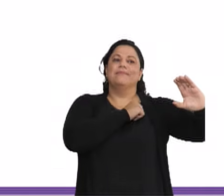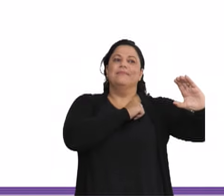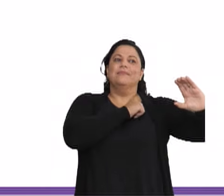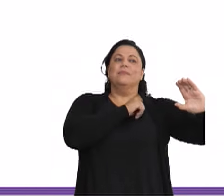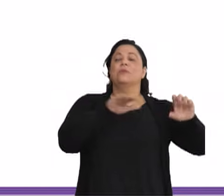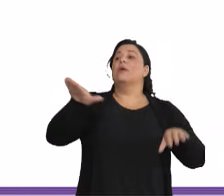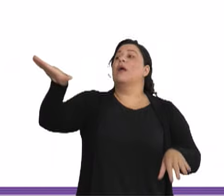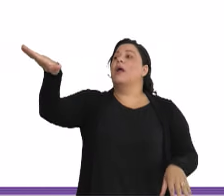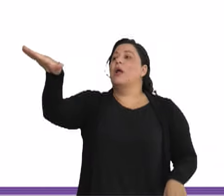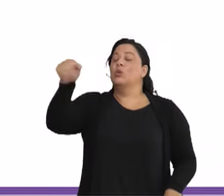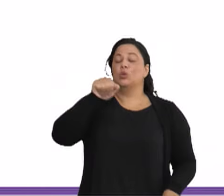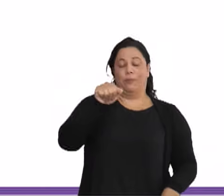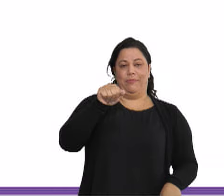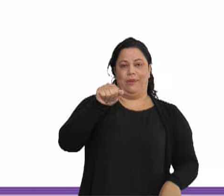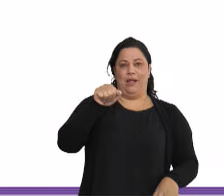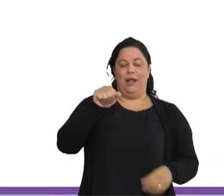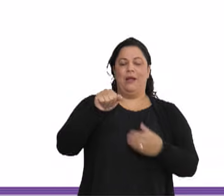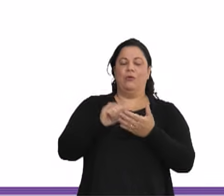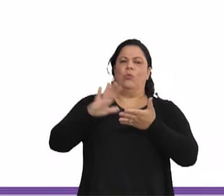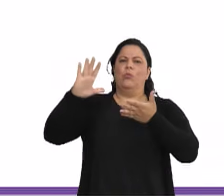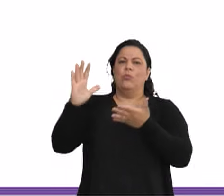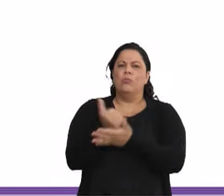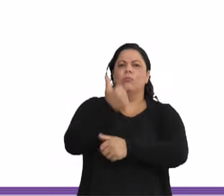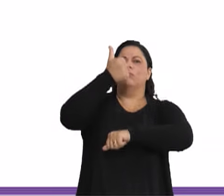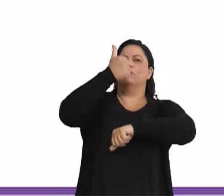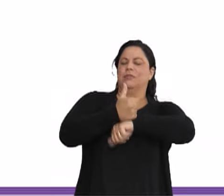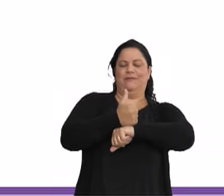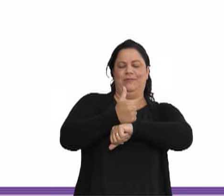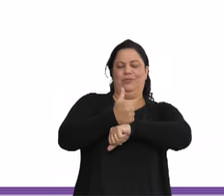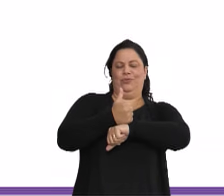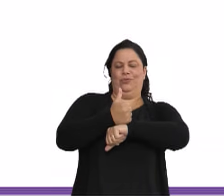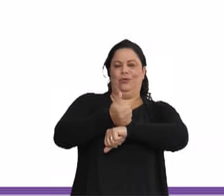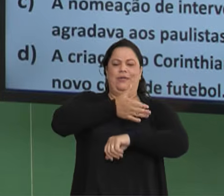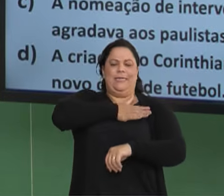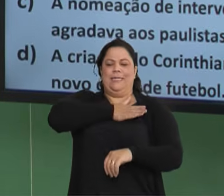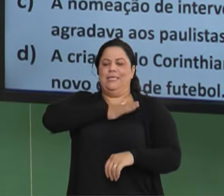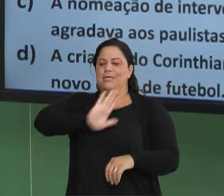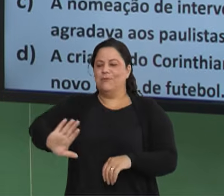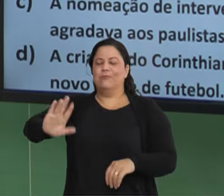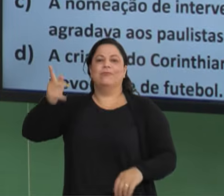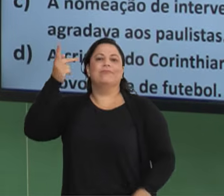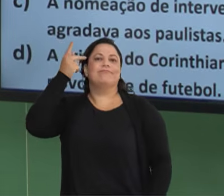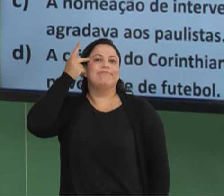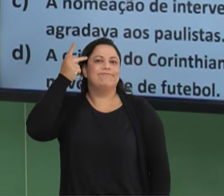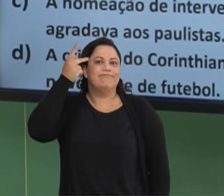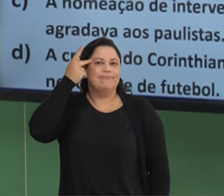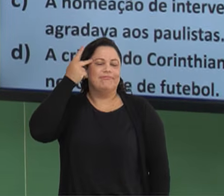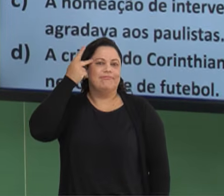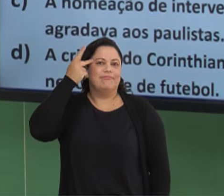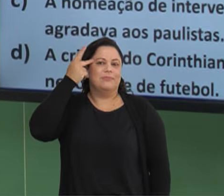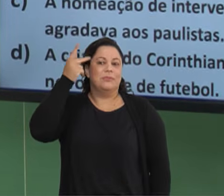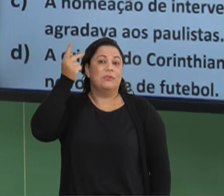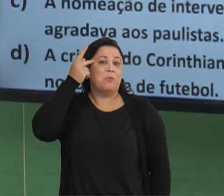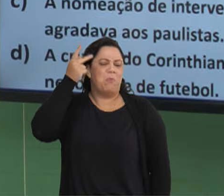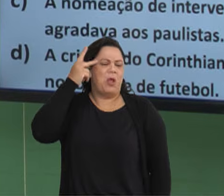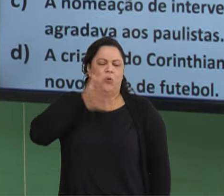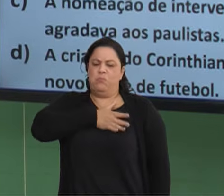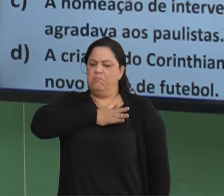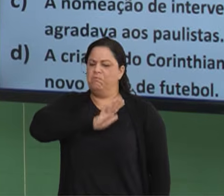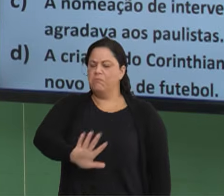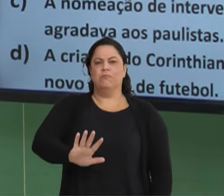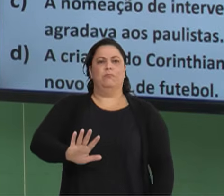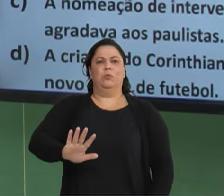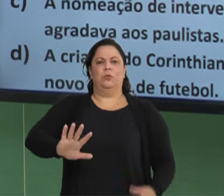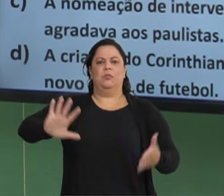de um interventor que não agradava aos paulistas. Esse foi o motivo da briga? Getúlio nomeou um interventor que não agradava